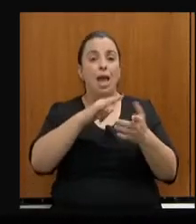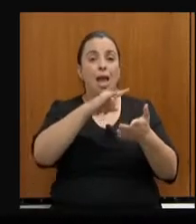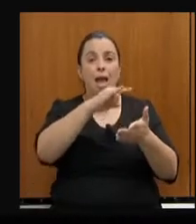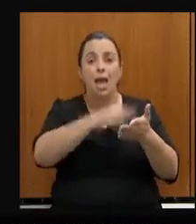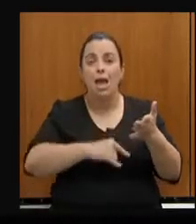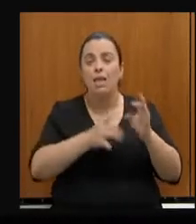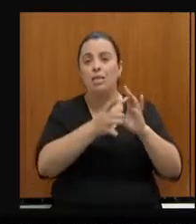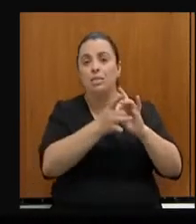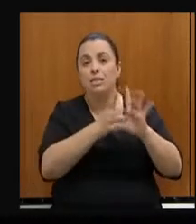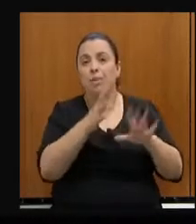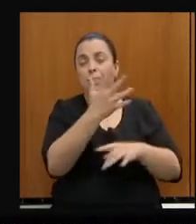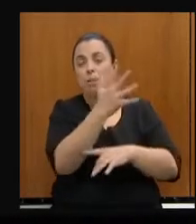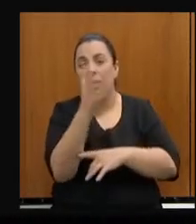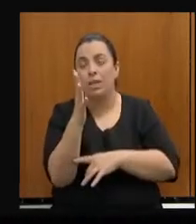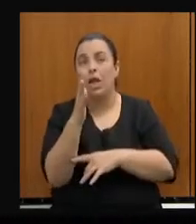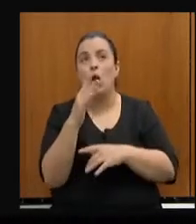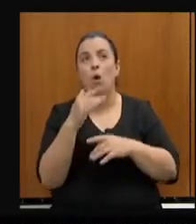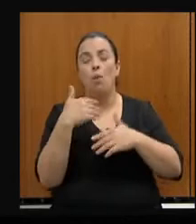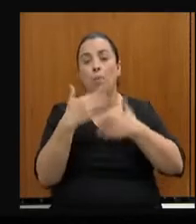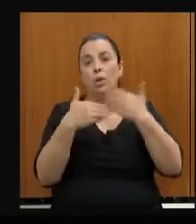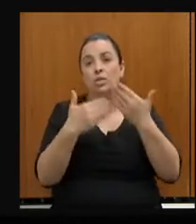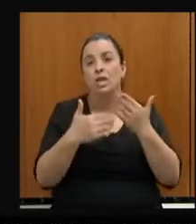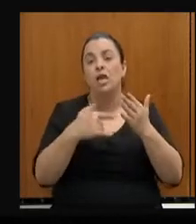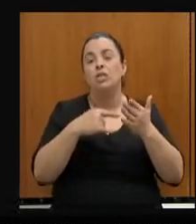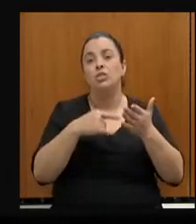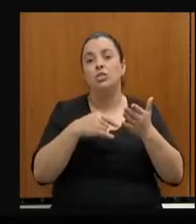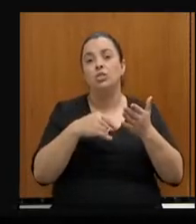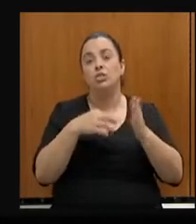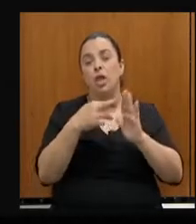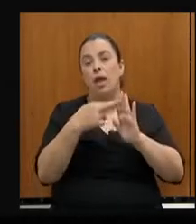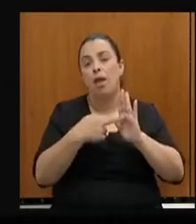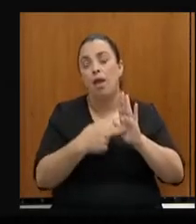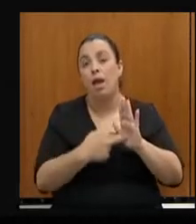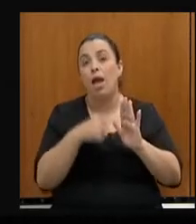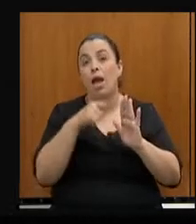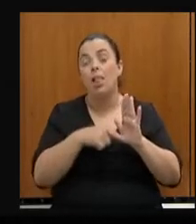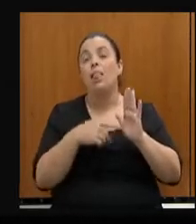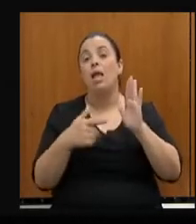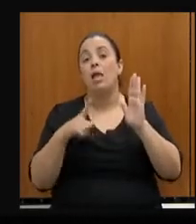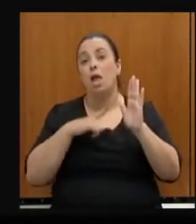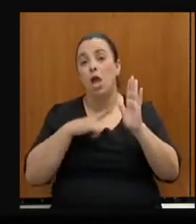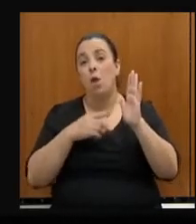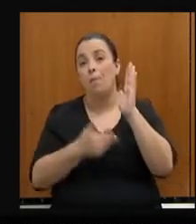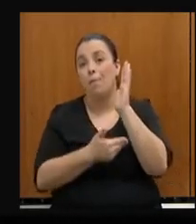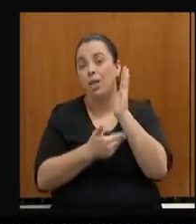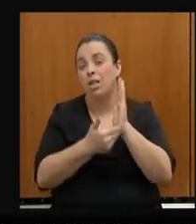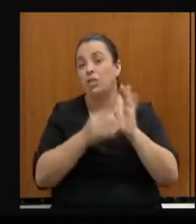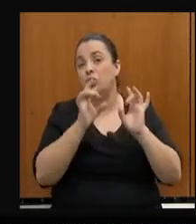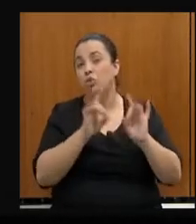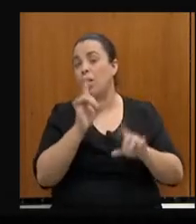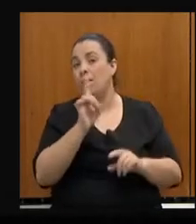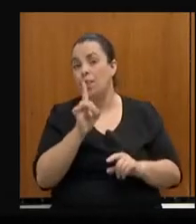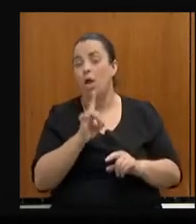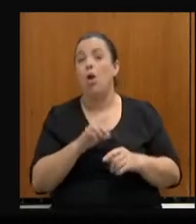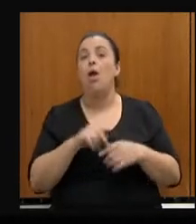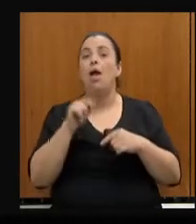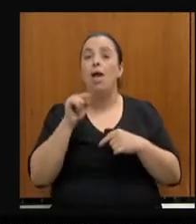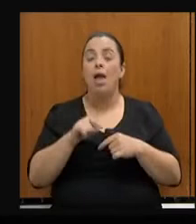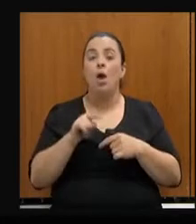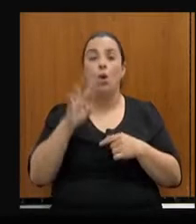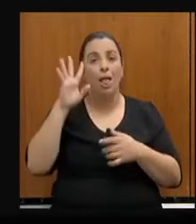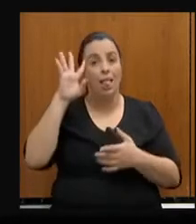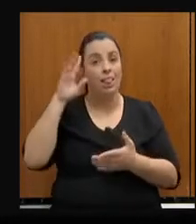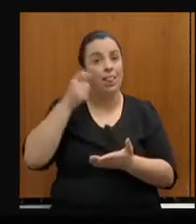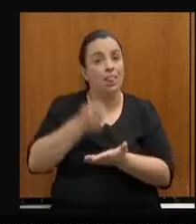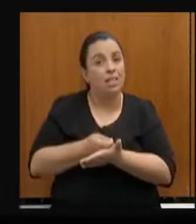processo de regularização tão etapa burocrática não se trata de tomar etapas de definição de